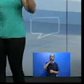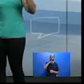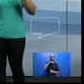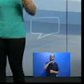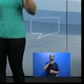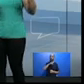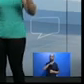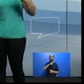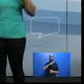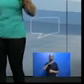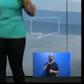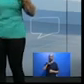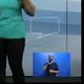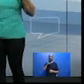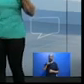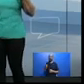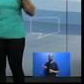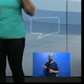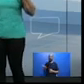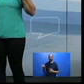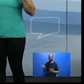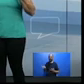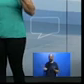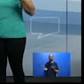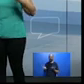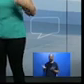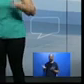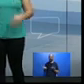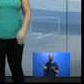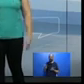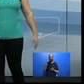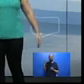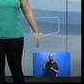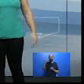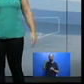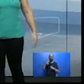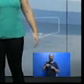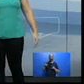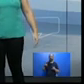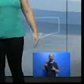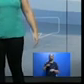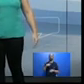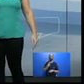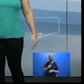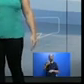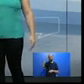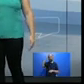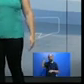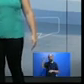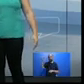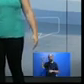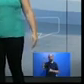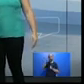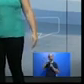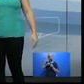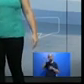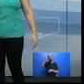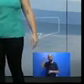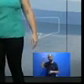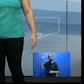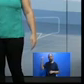Homem-Aranha, taraná, taraná, taraná? Não que eu não goste, que eu também adoro. Mas os nossos são verdadeiros, tá? Eles lutaram,